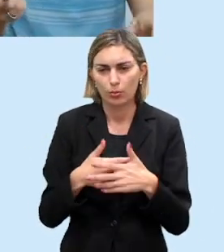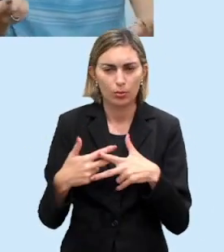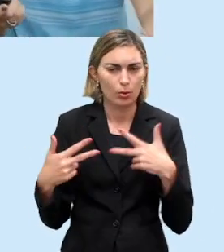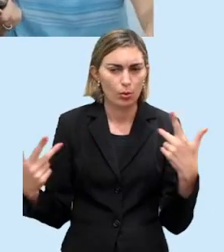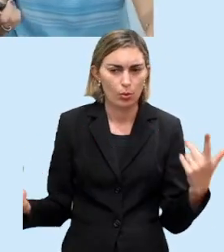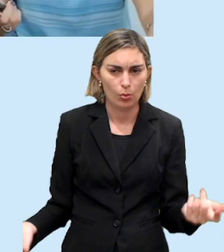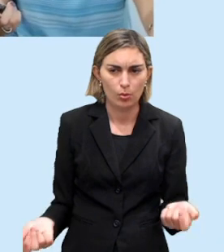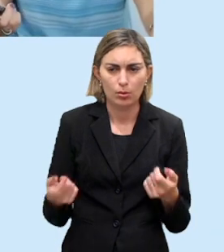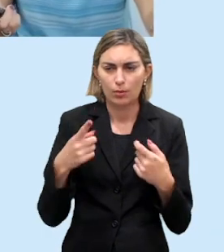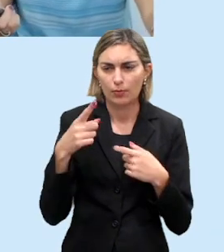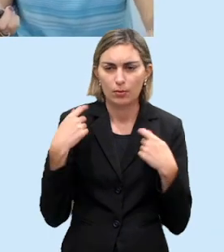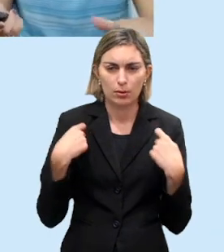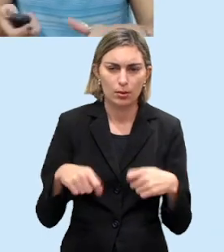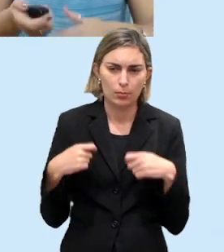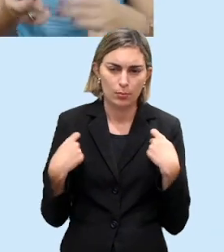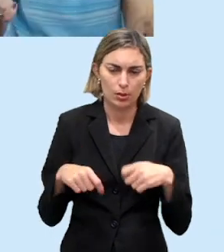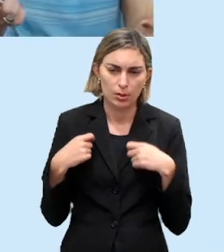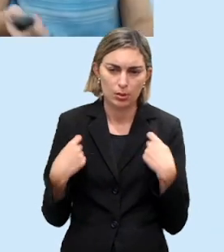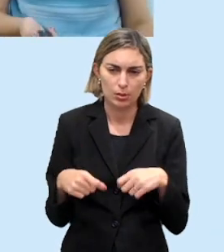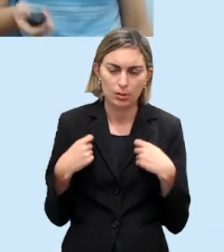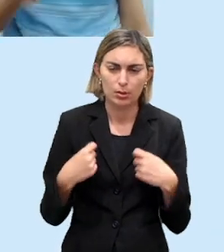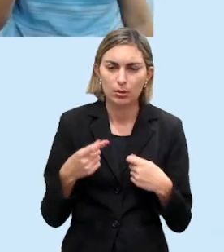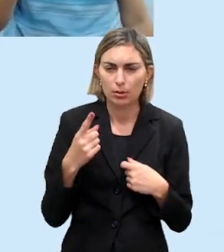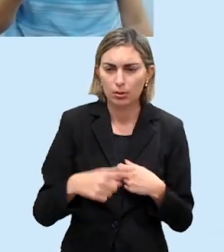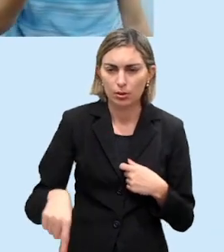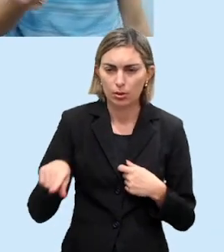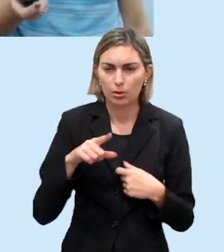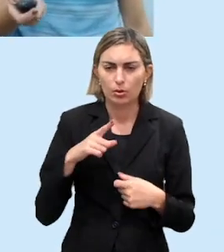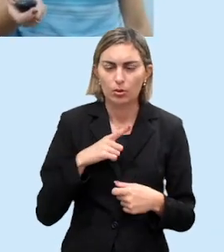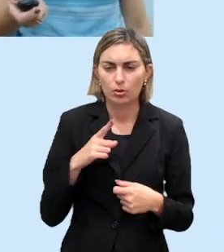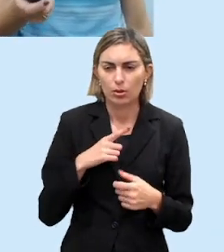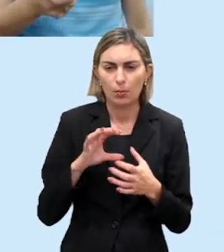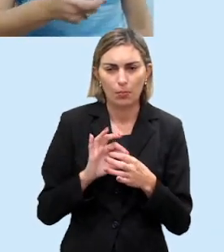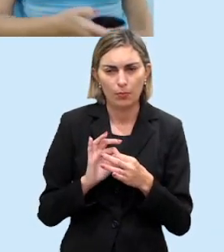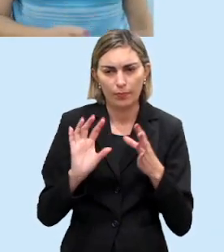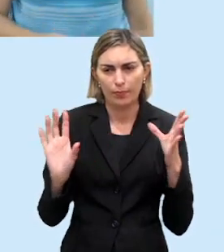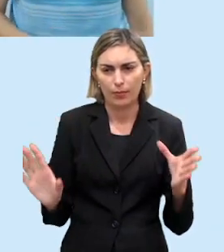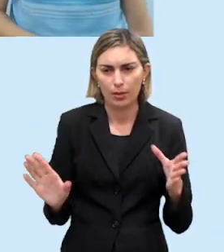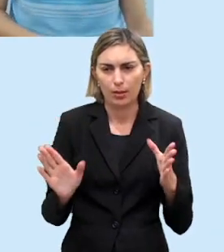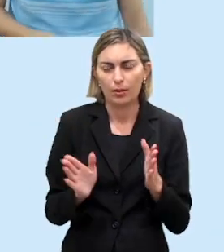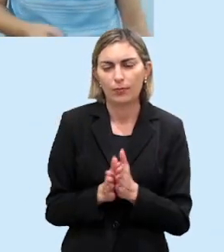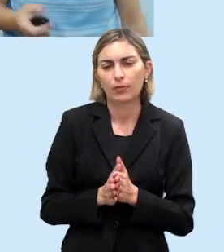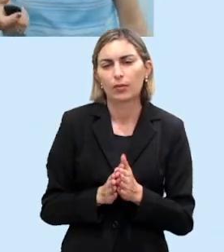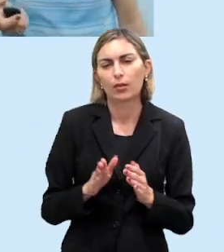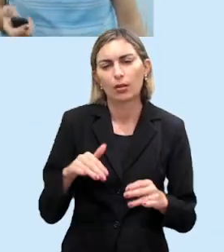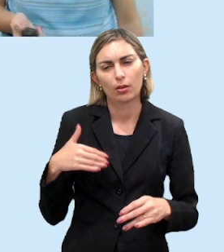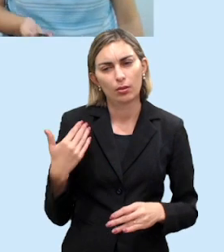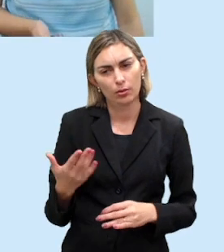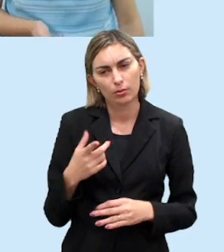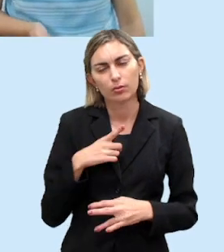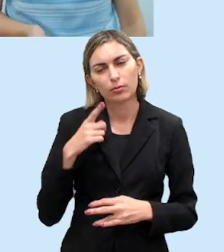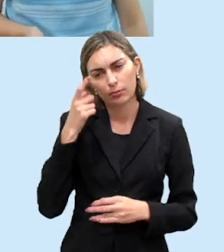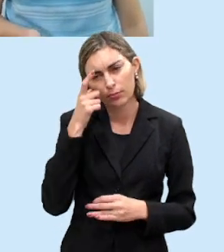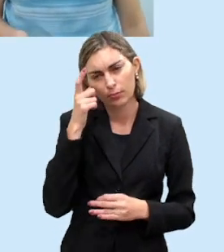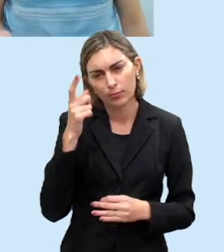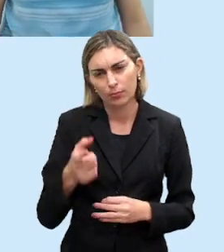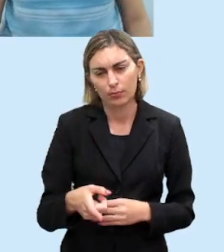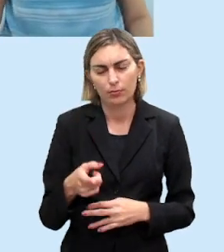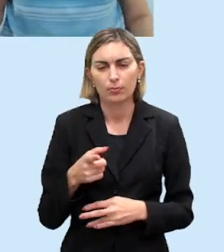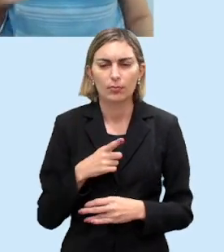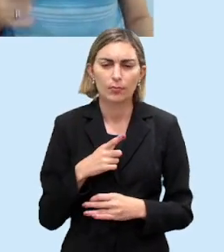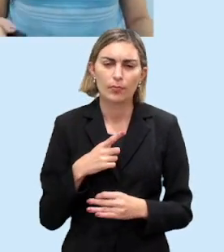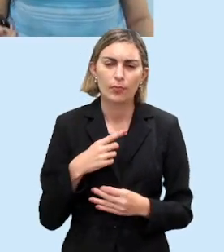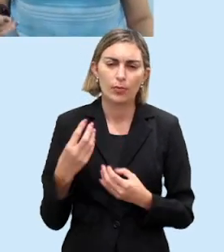que precise, não é? Que nós temos aqui disponível. Né? Então, isso é muito interessante. Né?